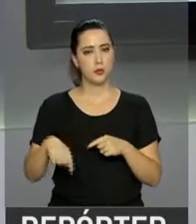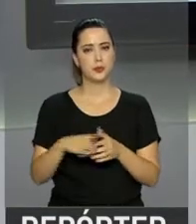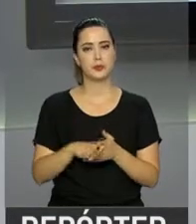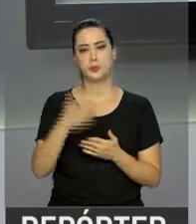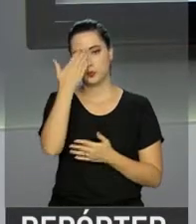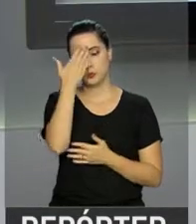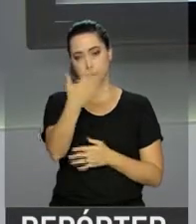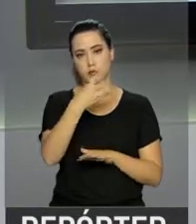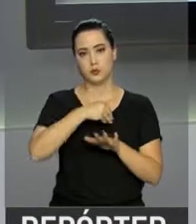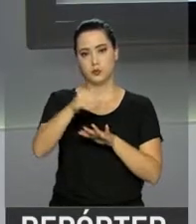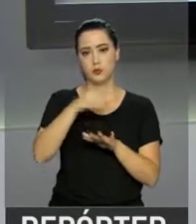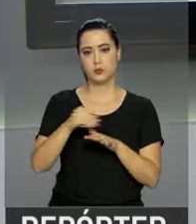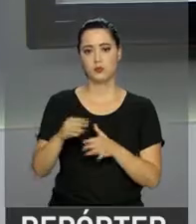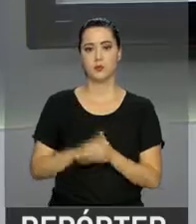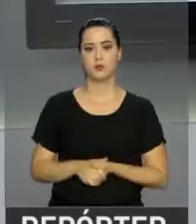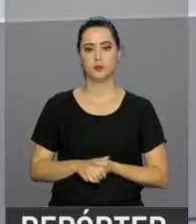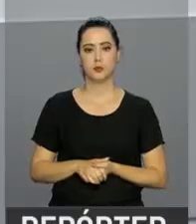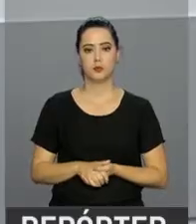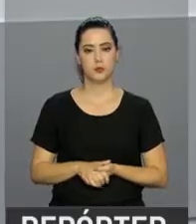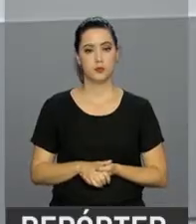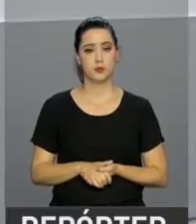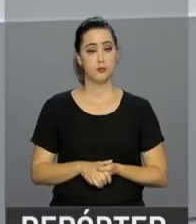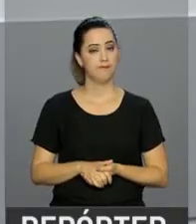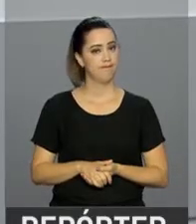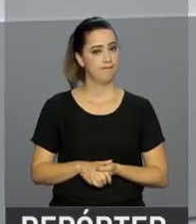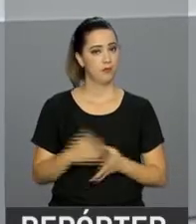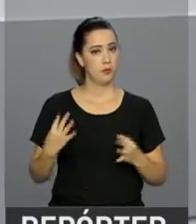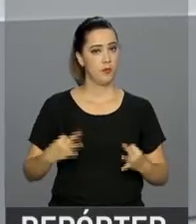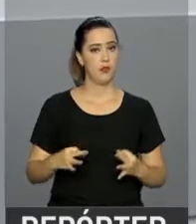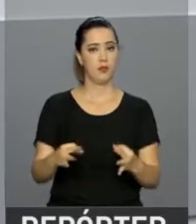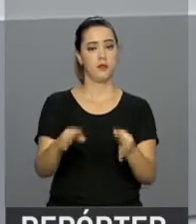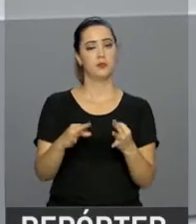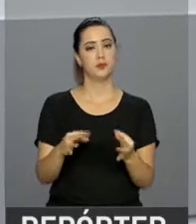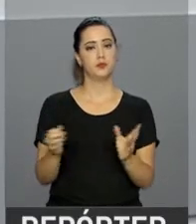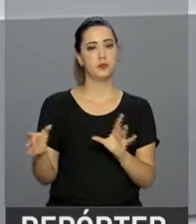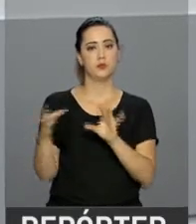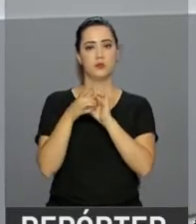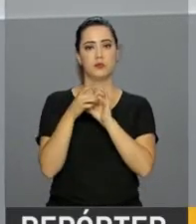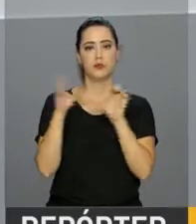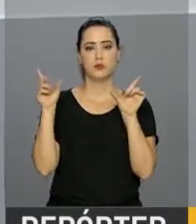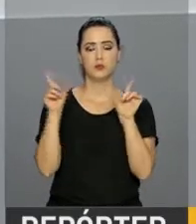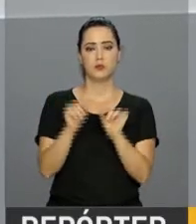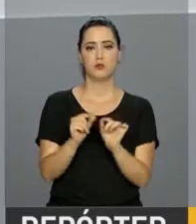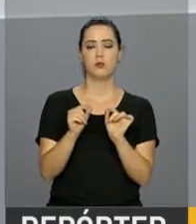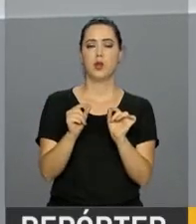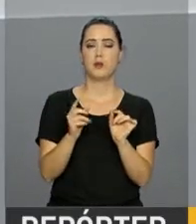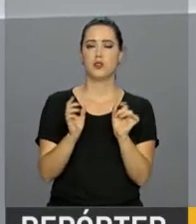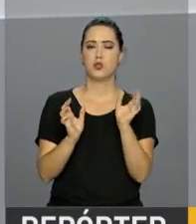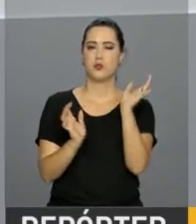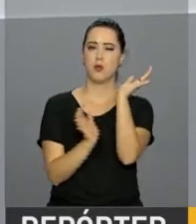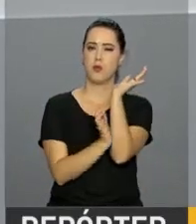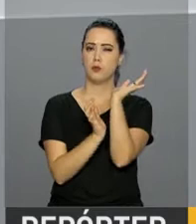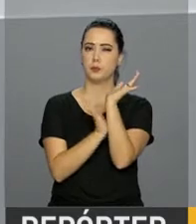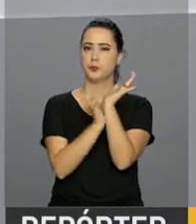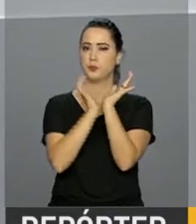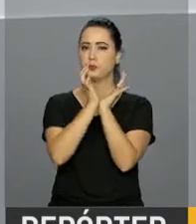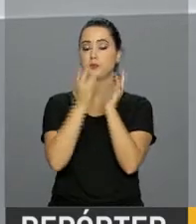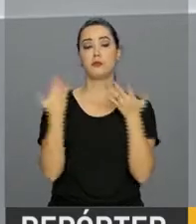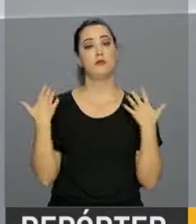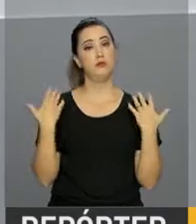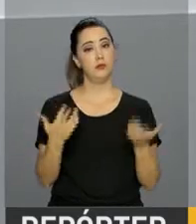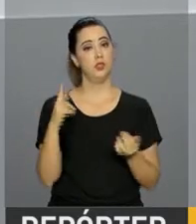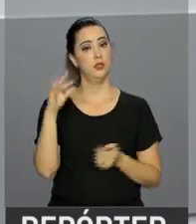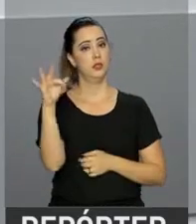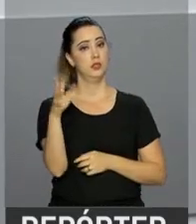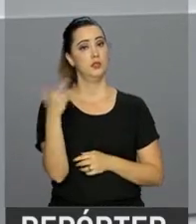pelas informações qualquer novidade é só chamar aqui a tecnologia como aliada à redução da burocracia a receita federal está